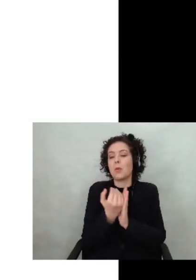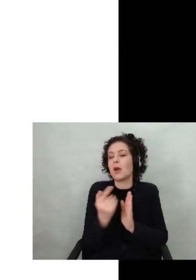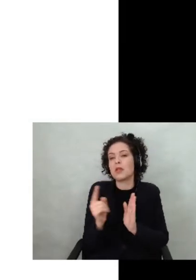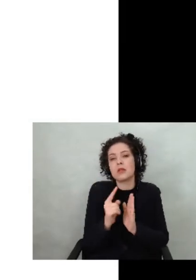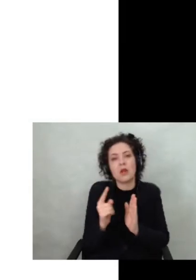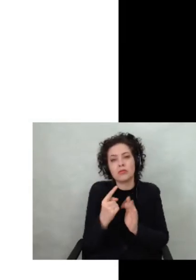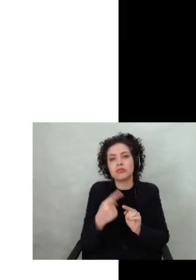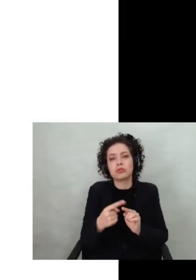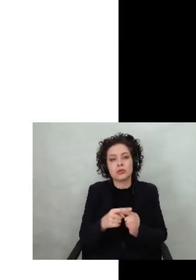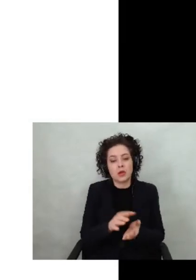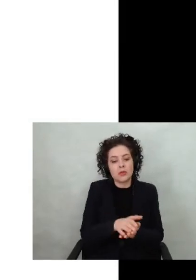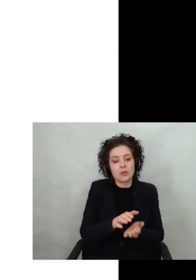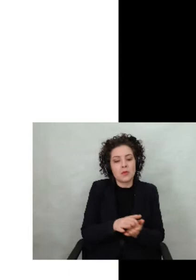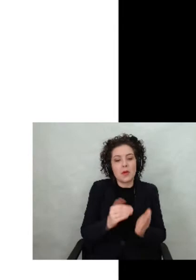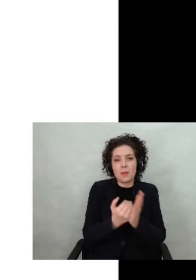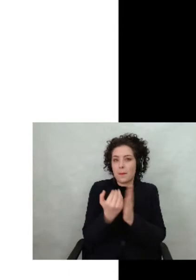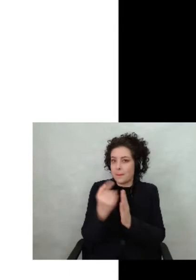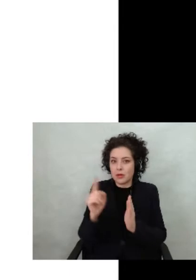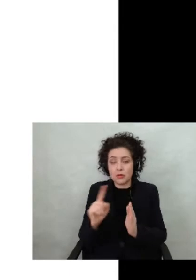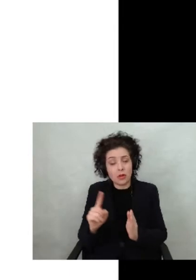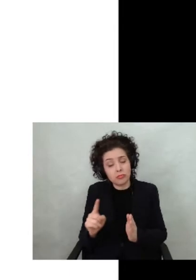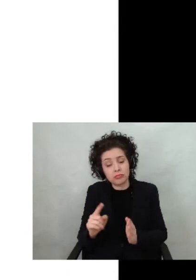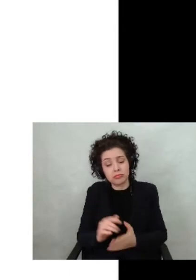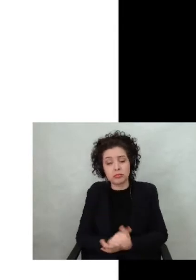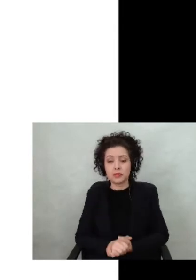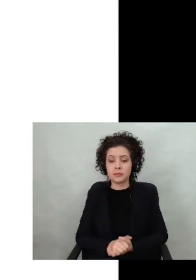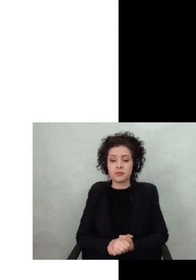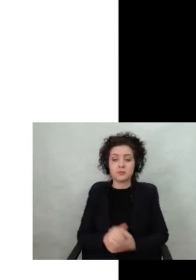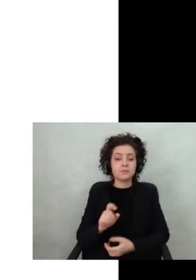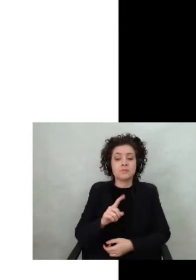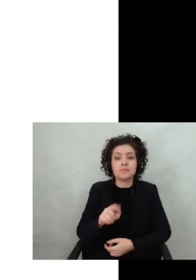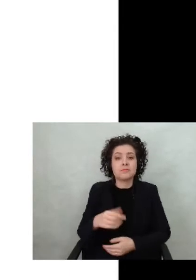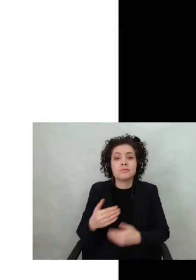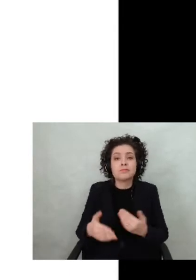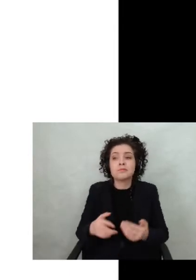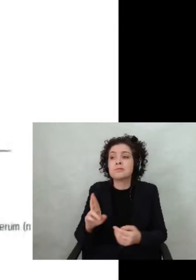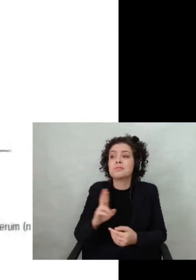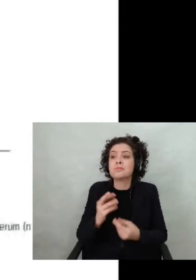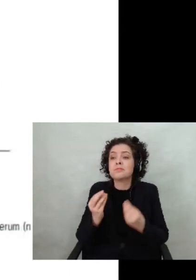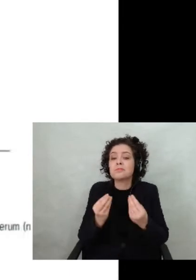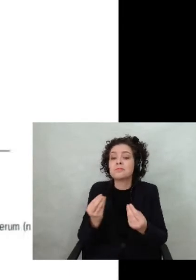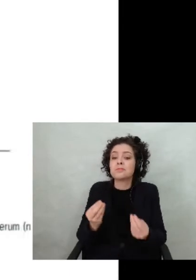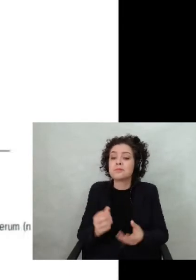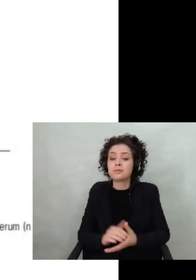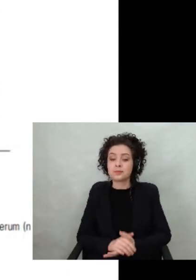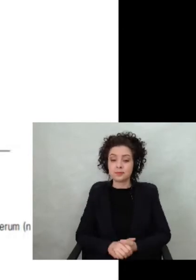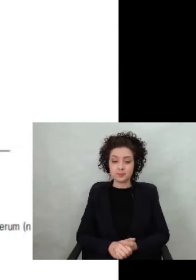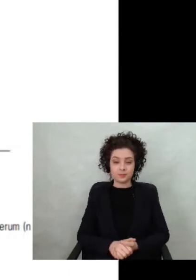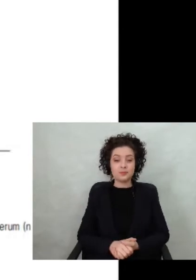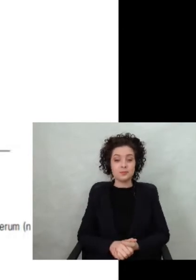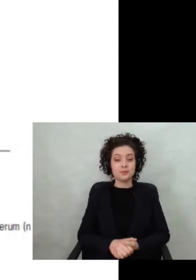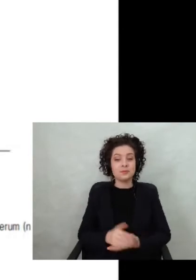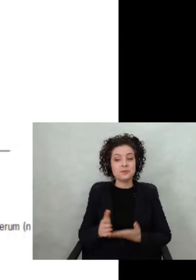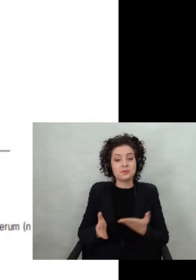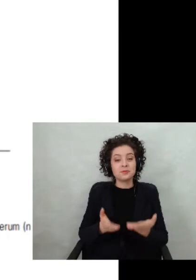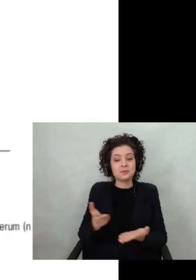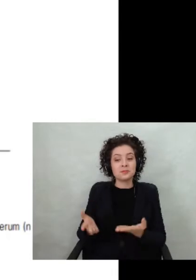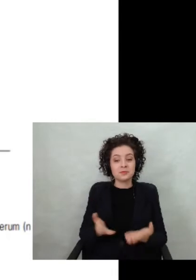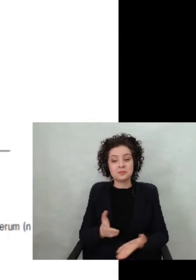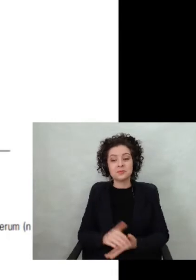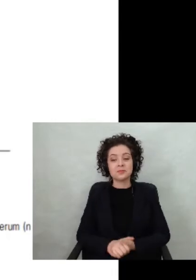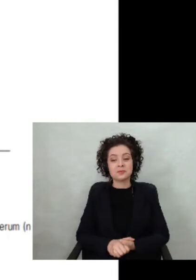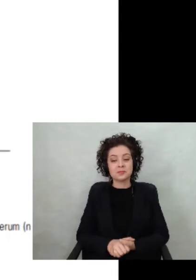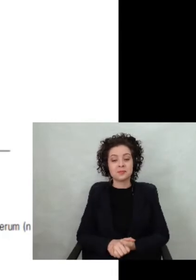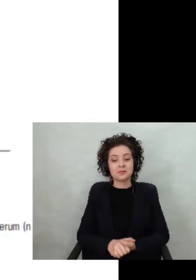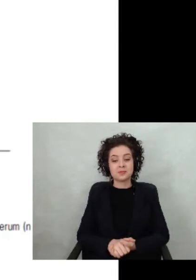de doador convalescente. Bom, e daí? Como é que têm sido os resultados da utilização dessa terapia? Esse é um estudo